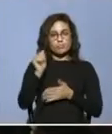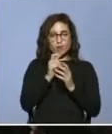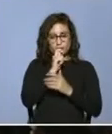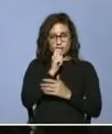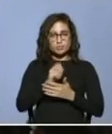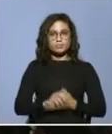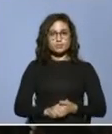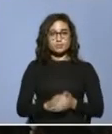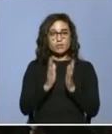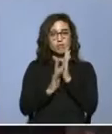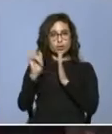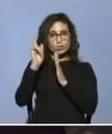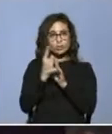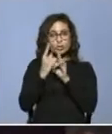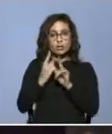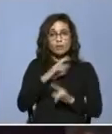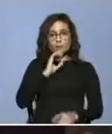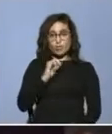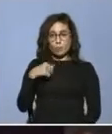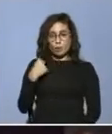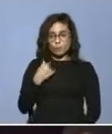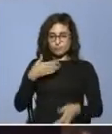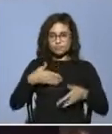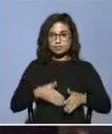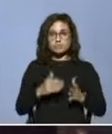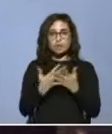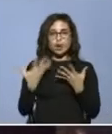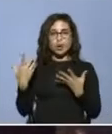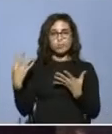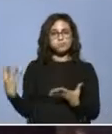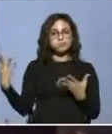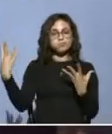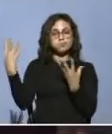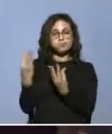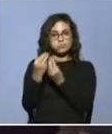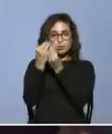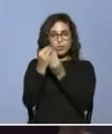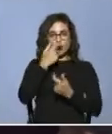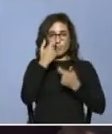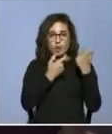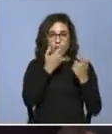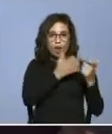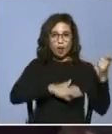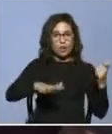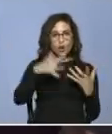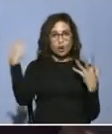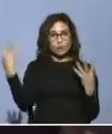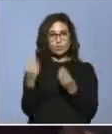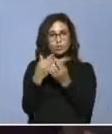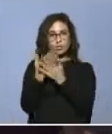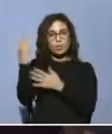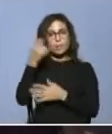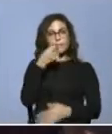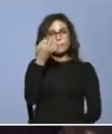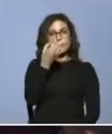Deus, que pela encarnação do seu Filho reconciliou consigo a humanidade, vos conceda o dom da sua paz e do